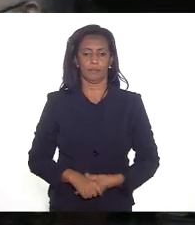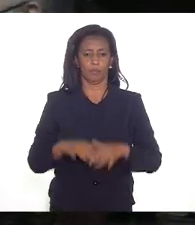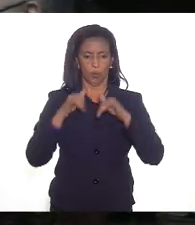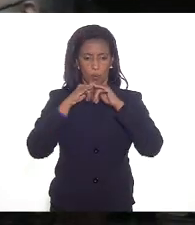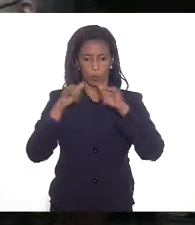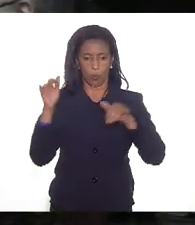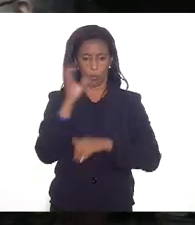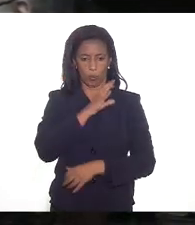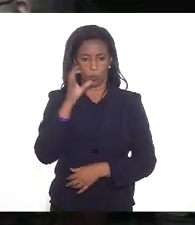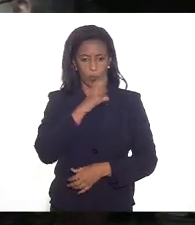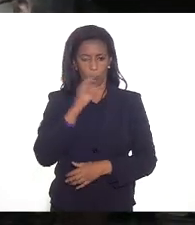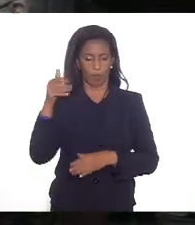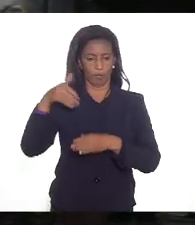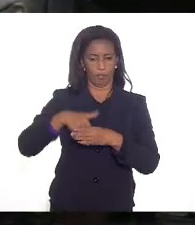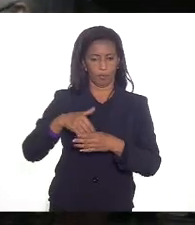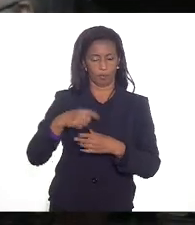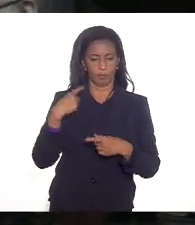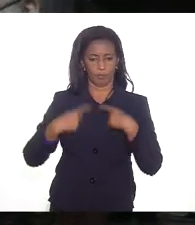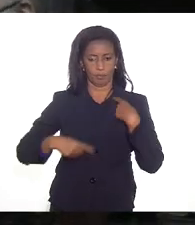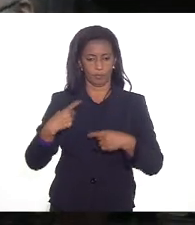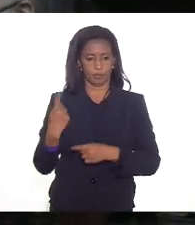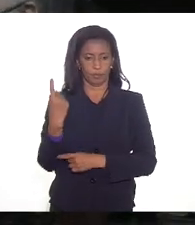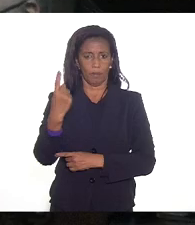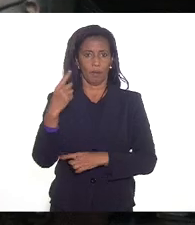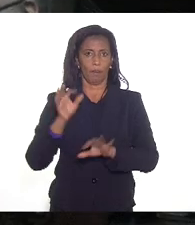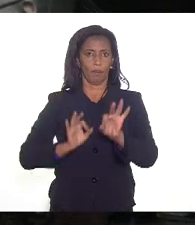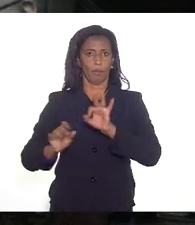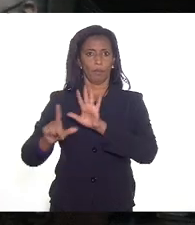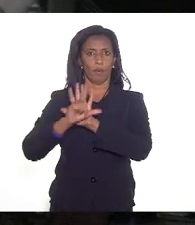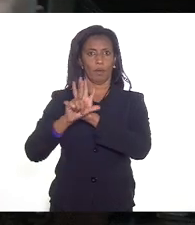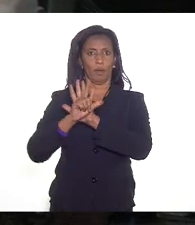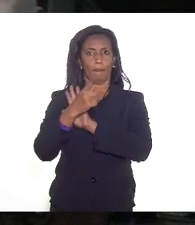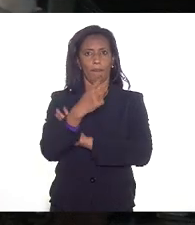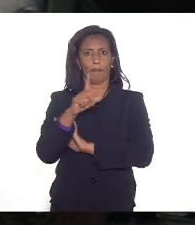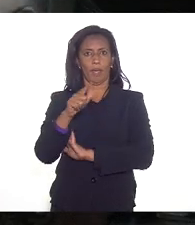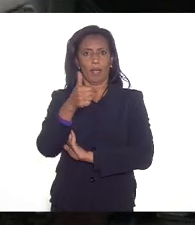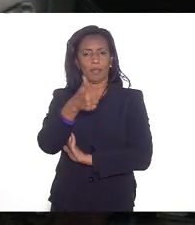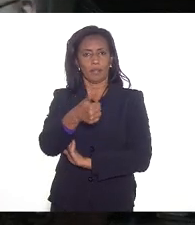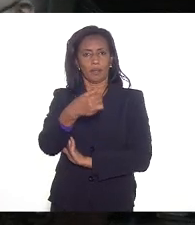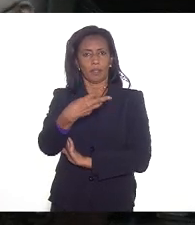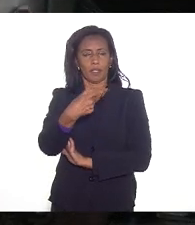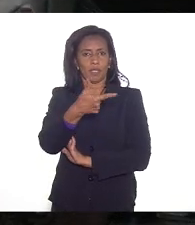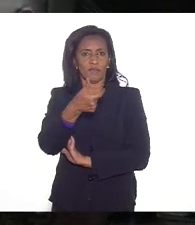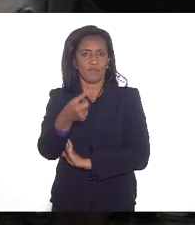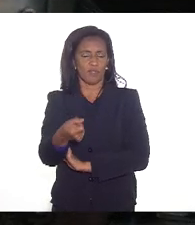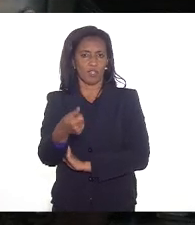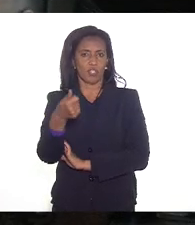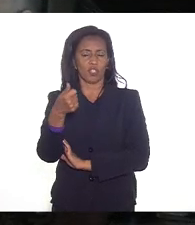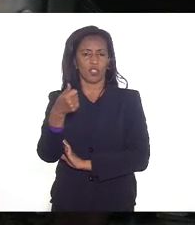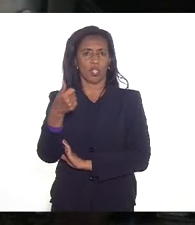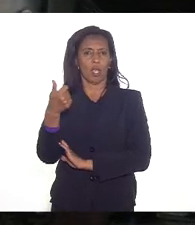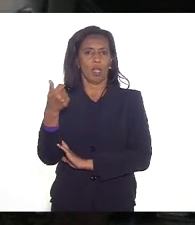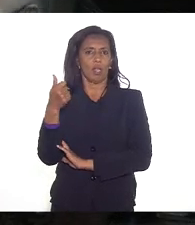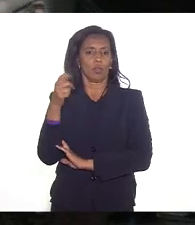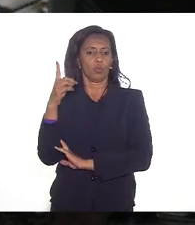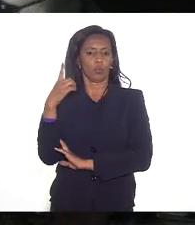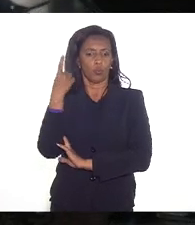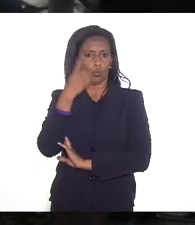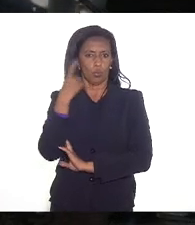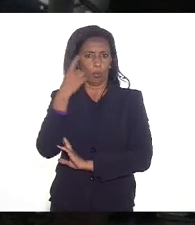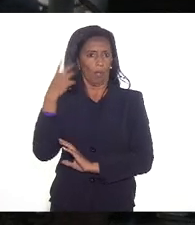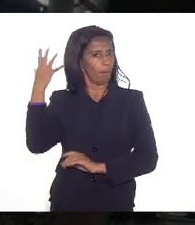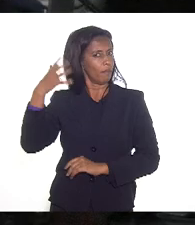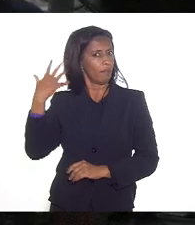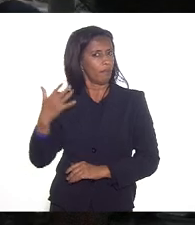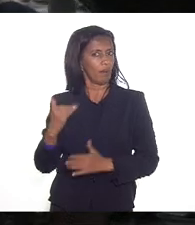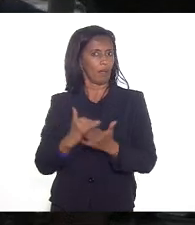anunciou em regime de urgência em votação a discussão única projeto de lei 13 2019 de autoria dos deputados André Ceciliano e Marcelo cabeleireiro